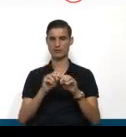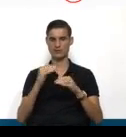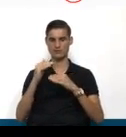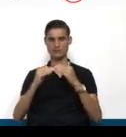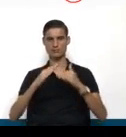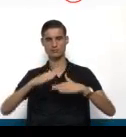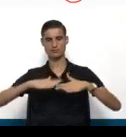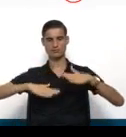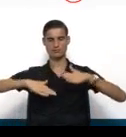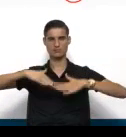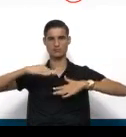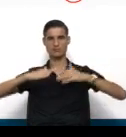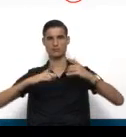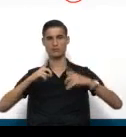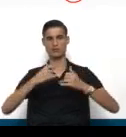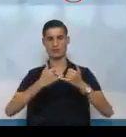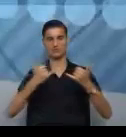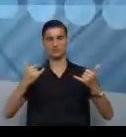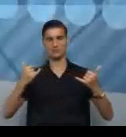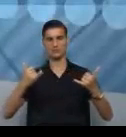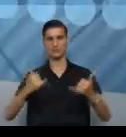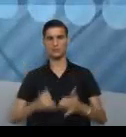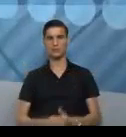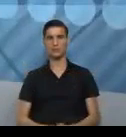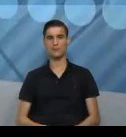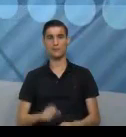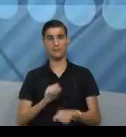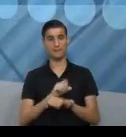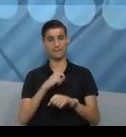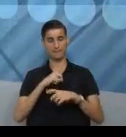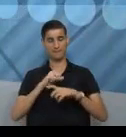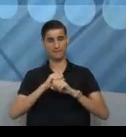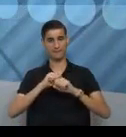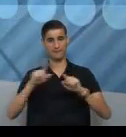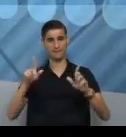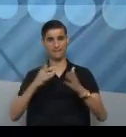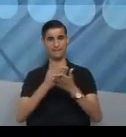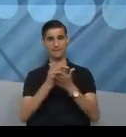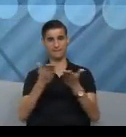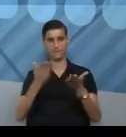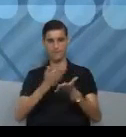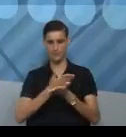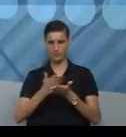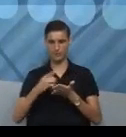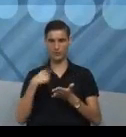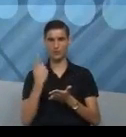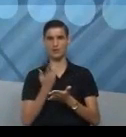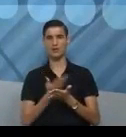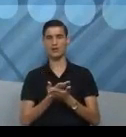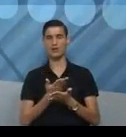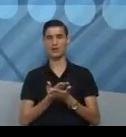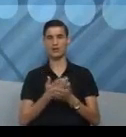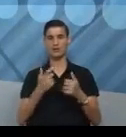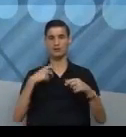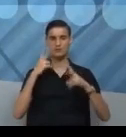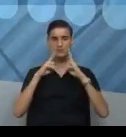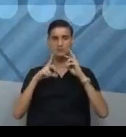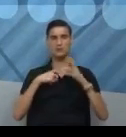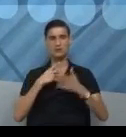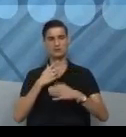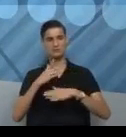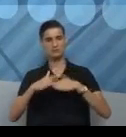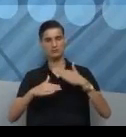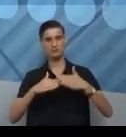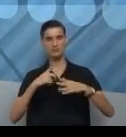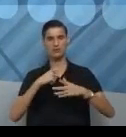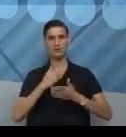modelada a oscilação de uma corda elástica. Espero que tenha ficado claro para você esse início da nossa aula, onde a gente veio trabalhando